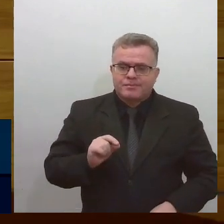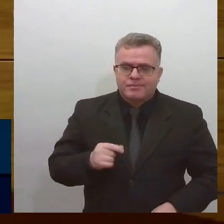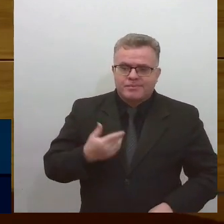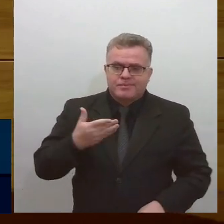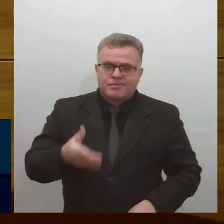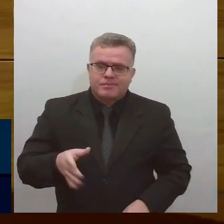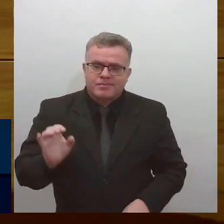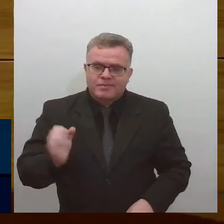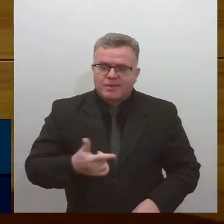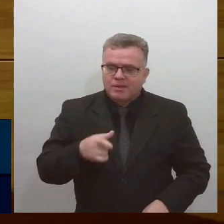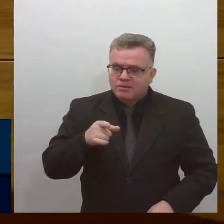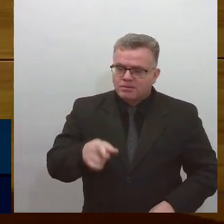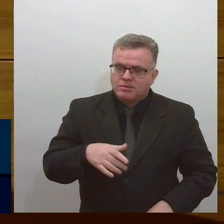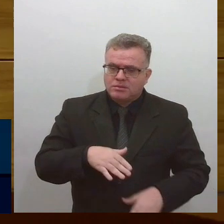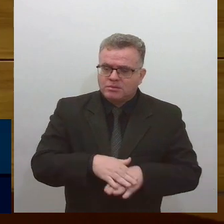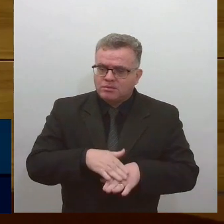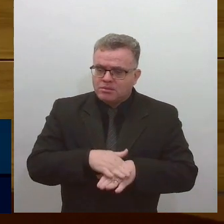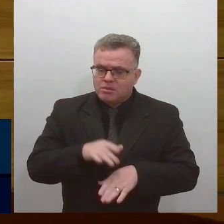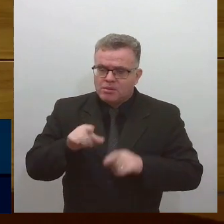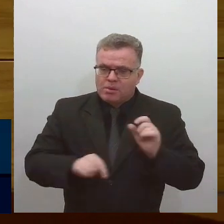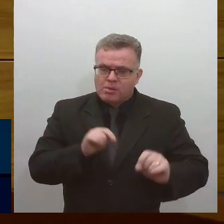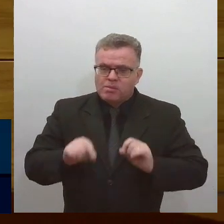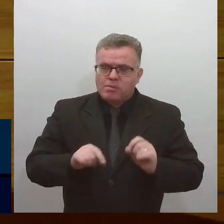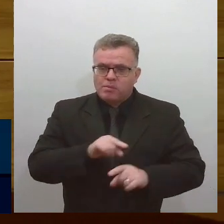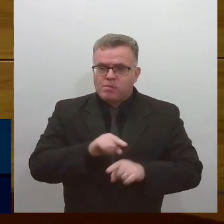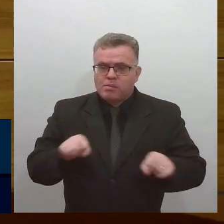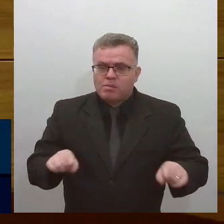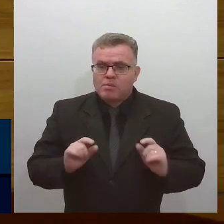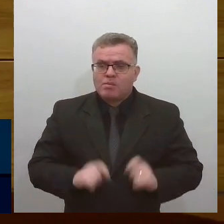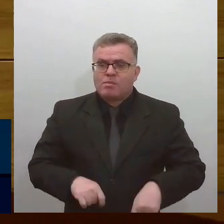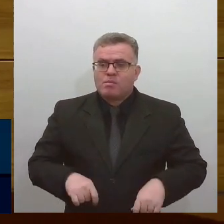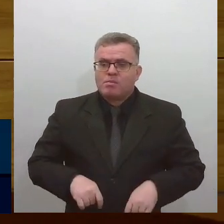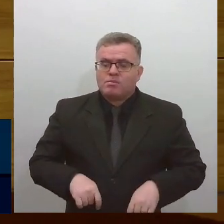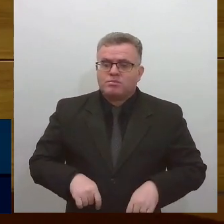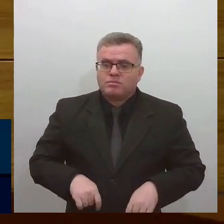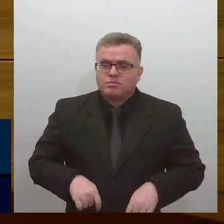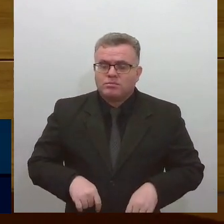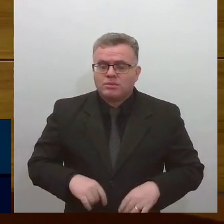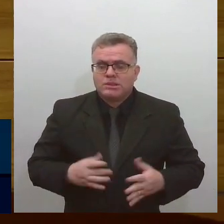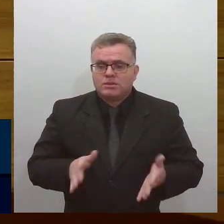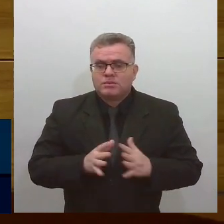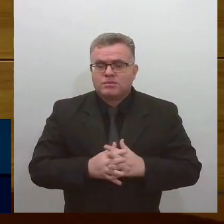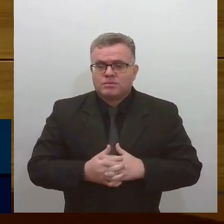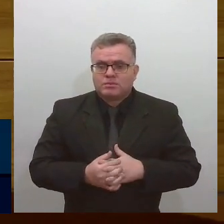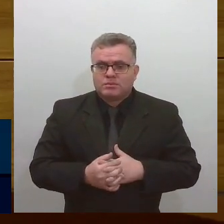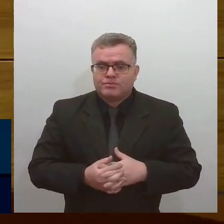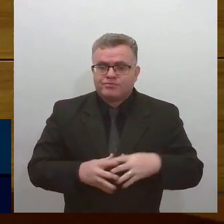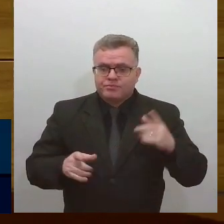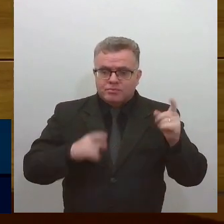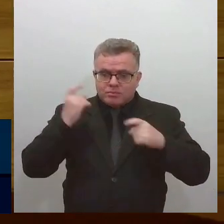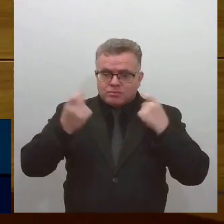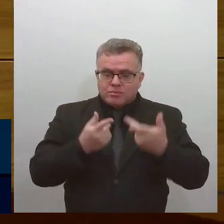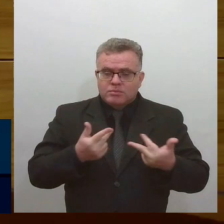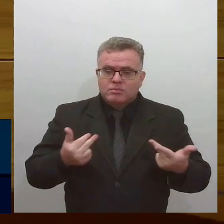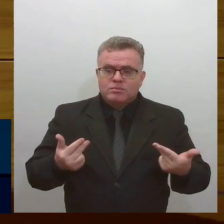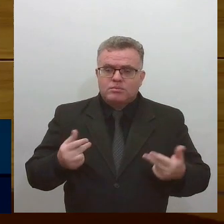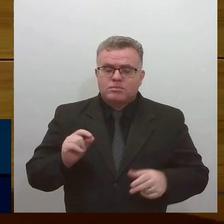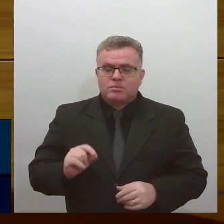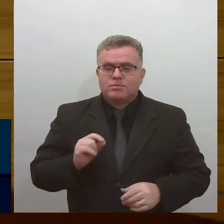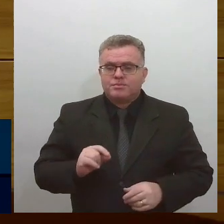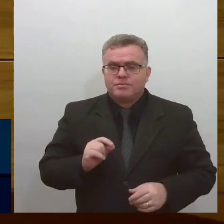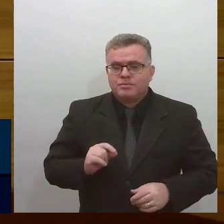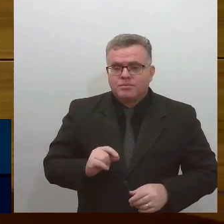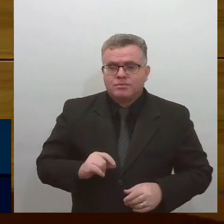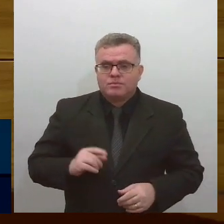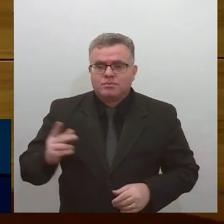vezes que eu converso com as pessoas em Instância há uma uma uma preocupação muito forte do que vai acontecer